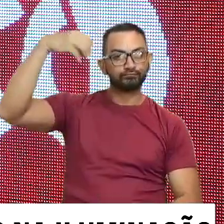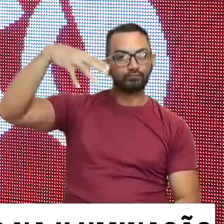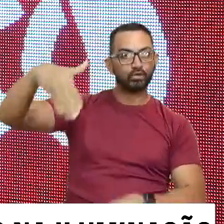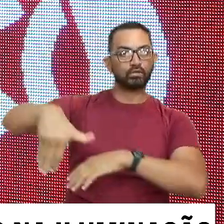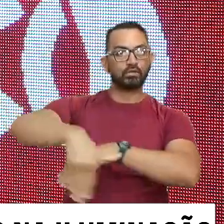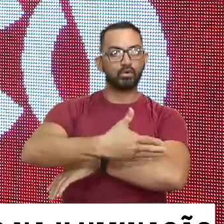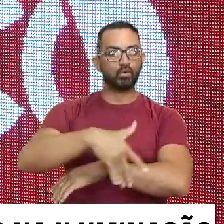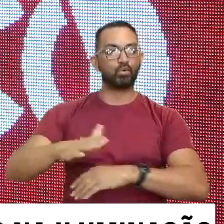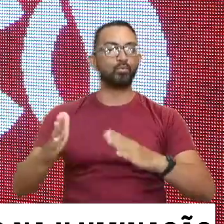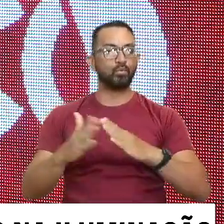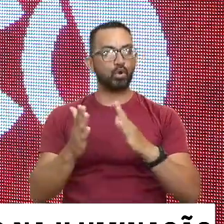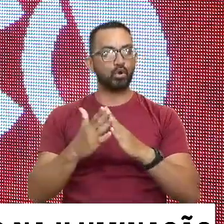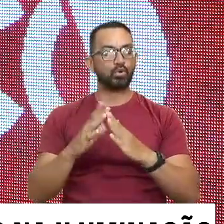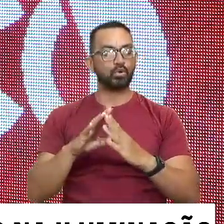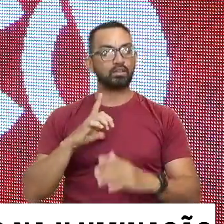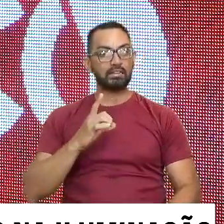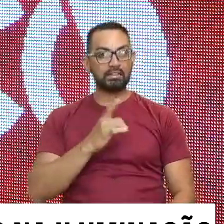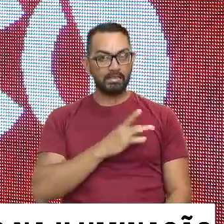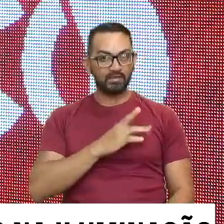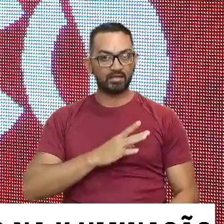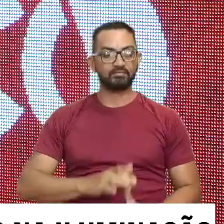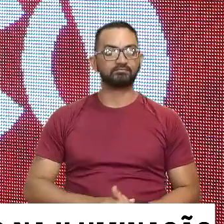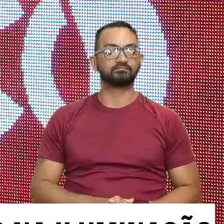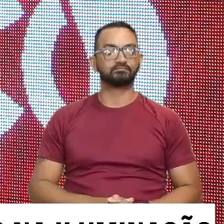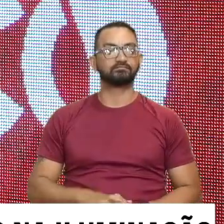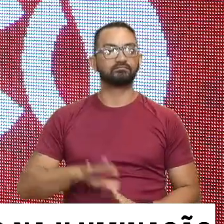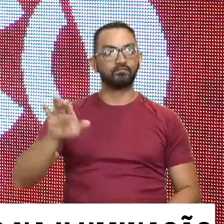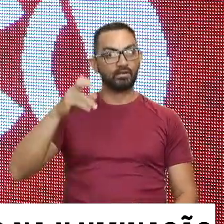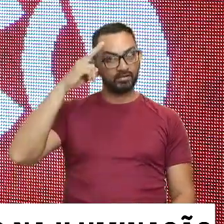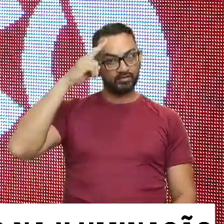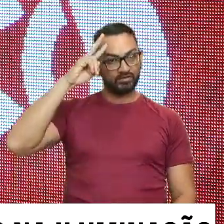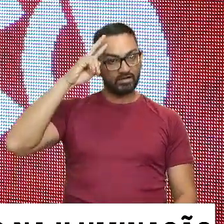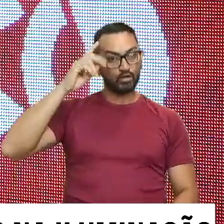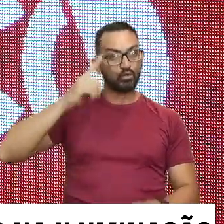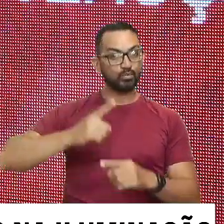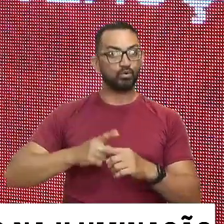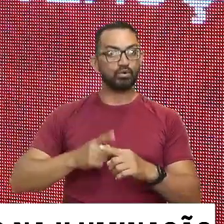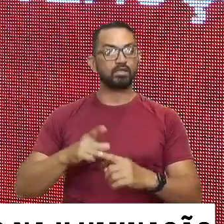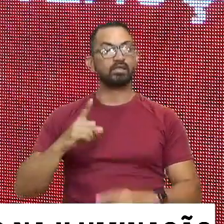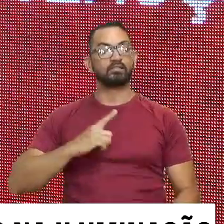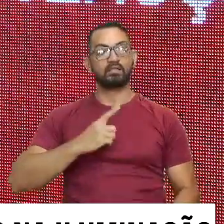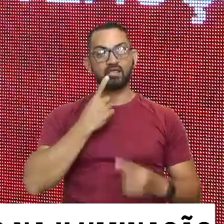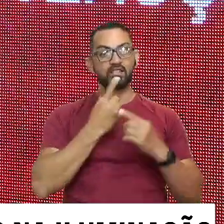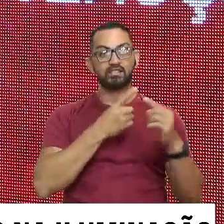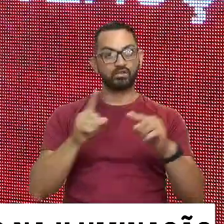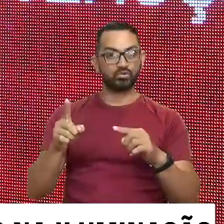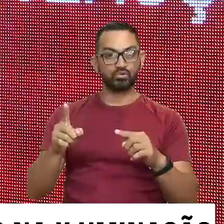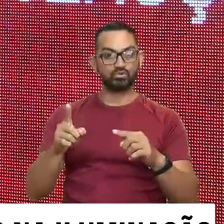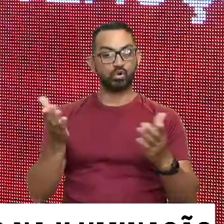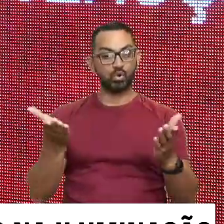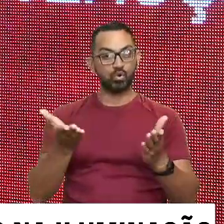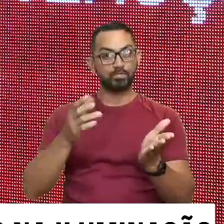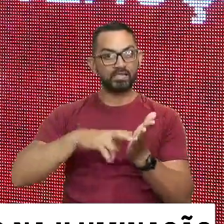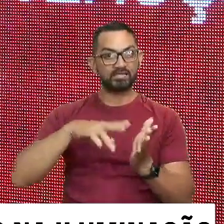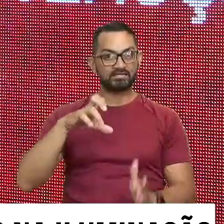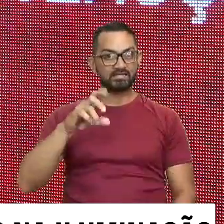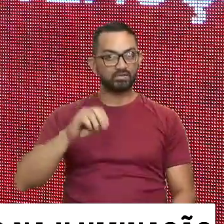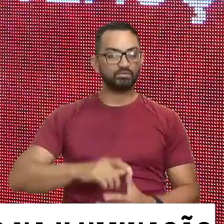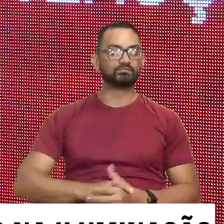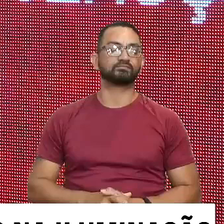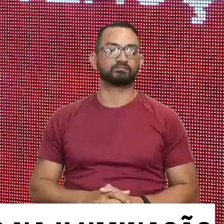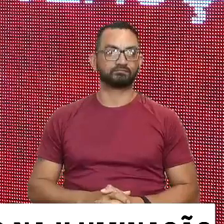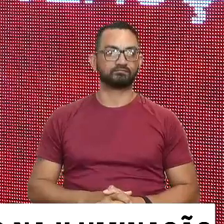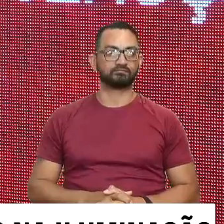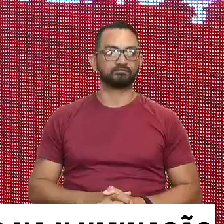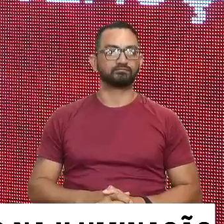iluminação pública e os moradores sentem mais medo. Vou chamar a Valéria Cristina, porque essa, Valéria, foi uma denúncia que já chegou hoje cedinho para a